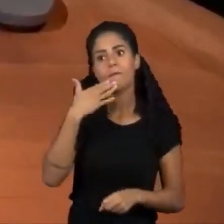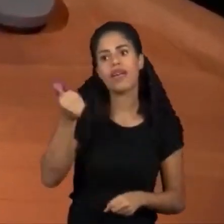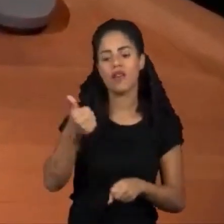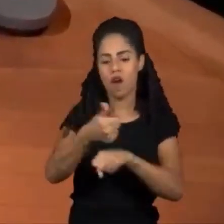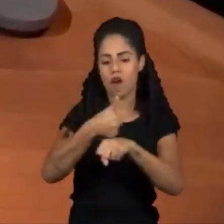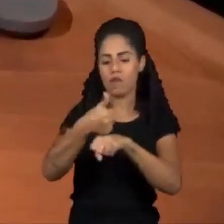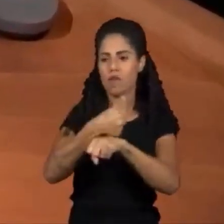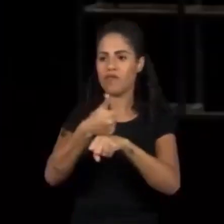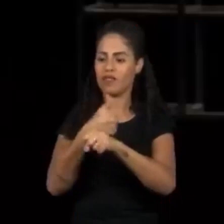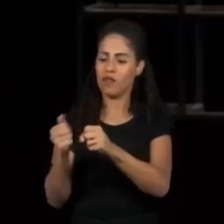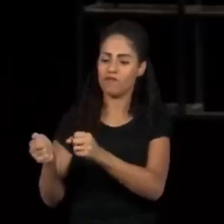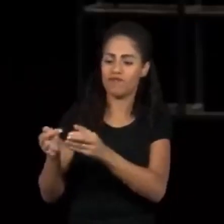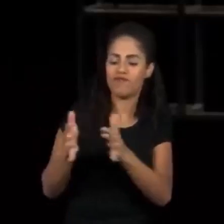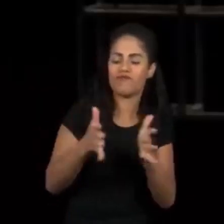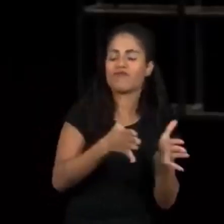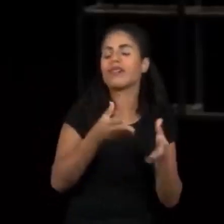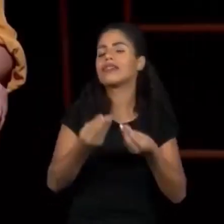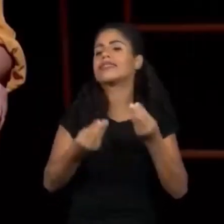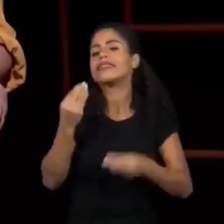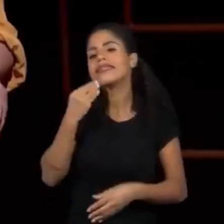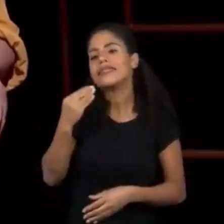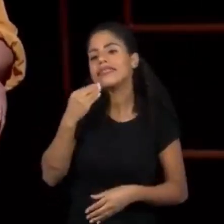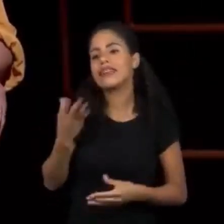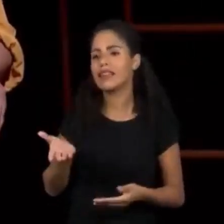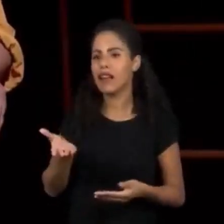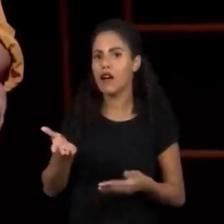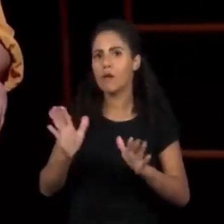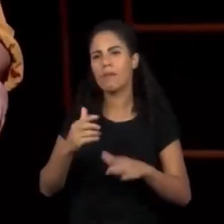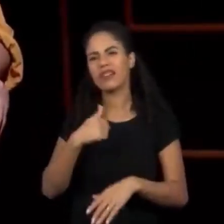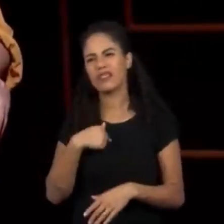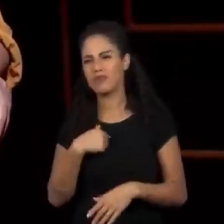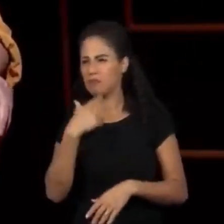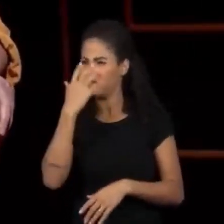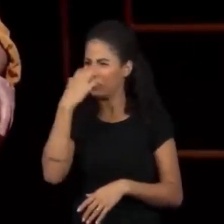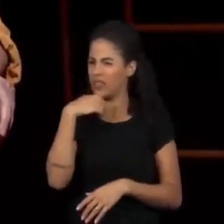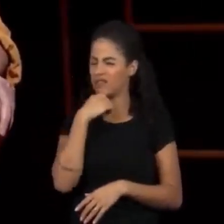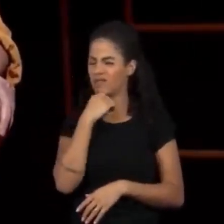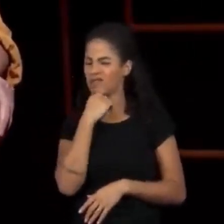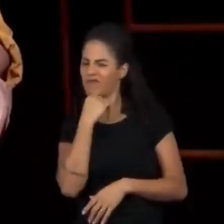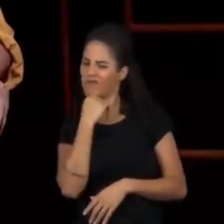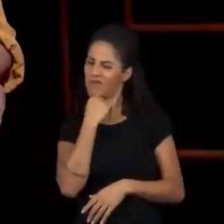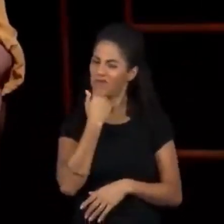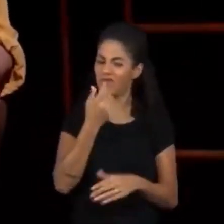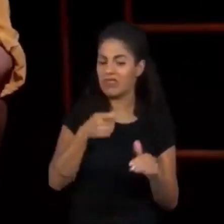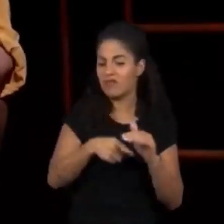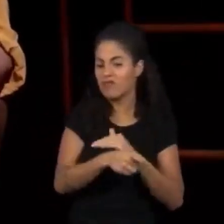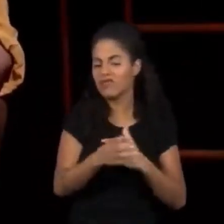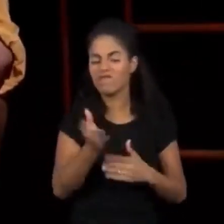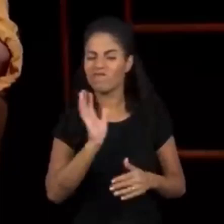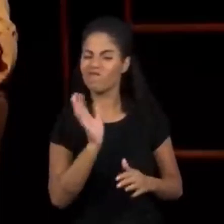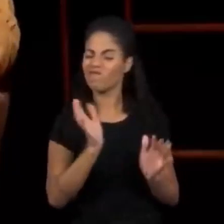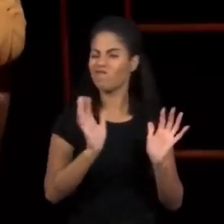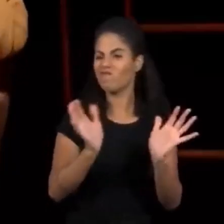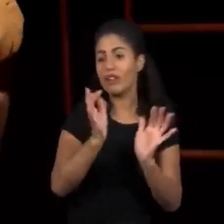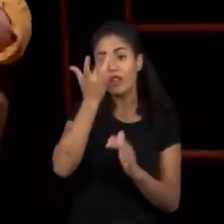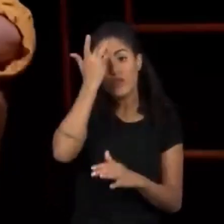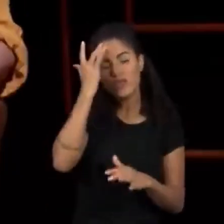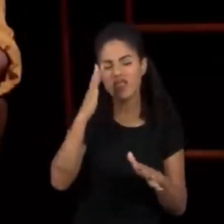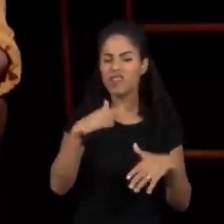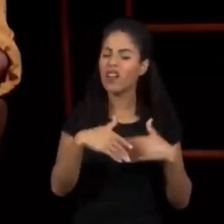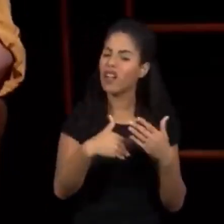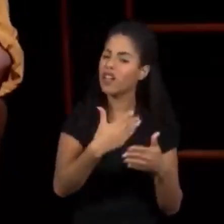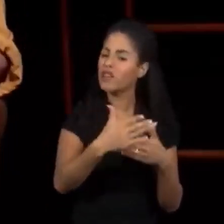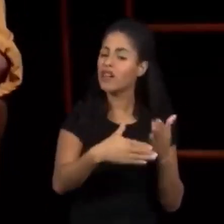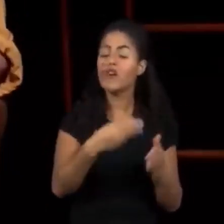deve ter sido isso é mas eu não levei muito a sério investir nisso Legal fui deixando